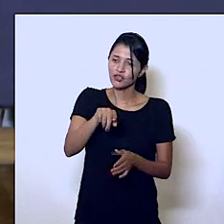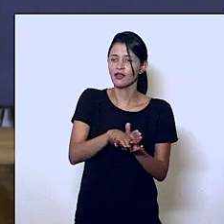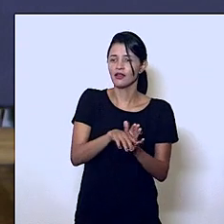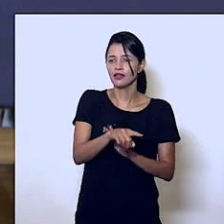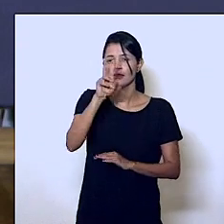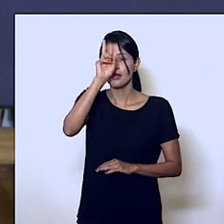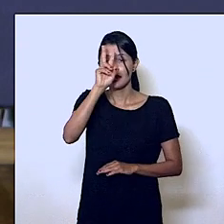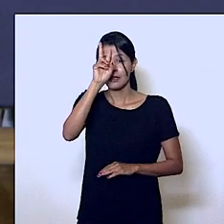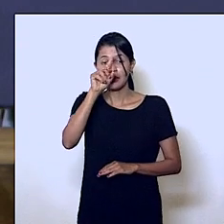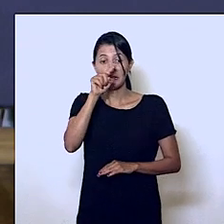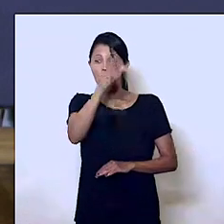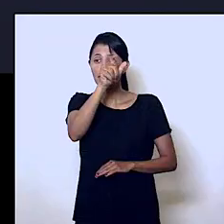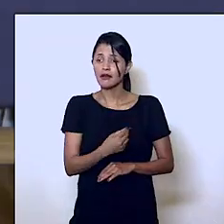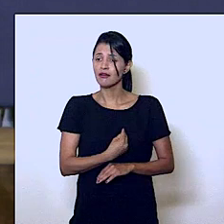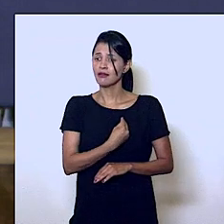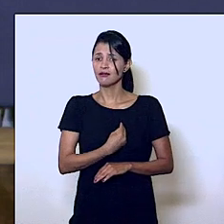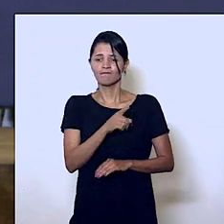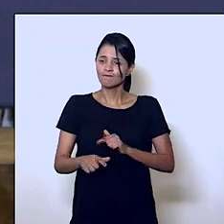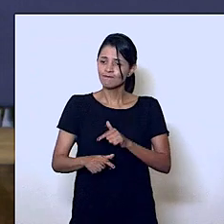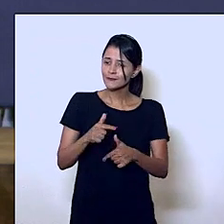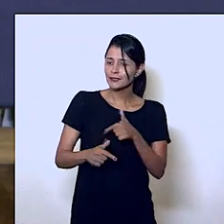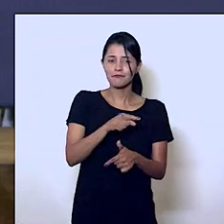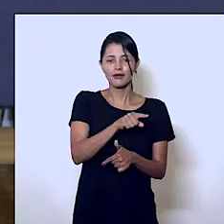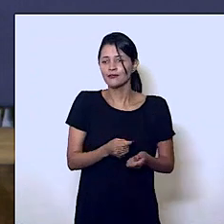a obra e a contribuição dele à diplomacia brasileira.